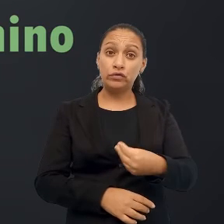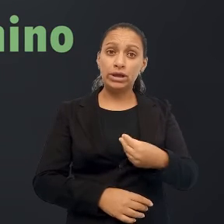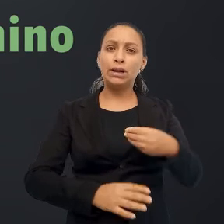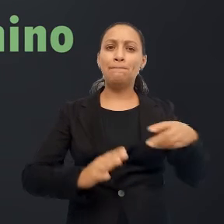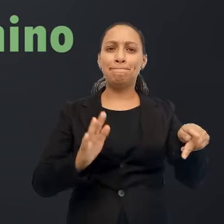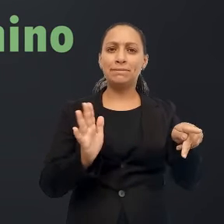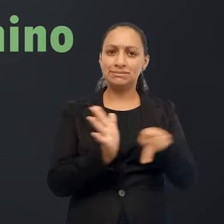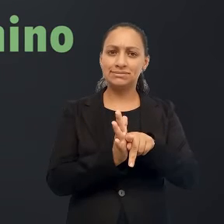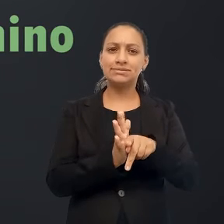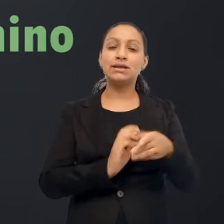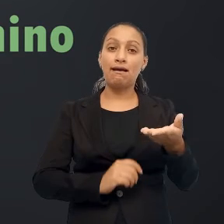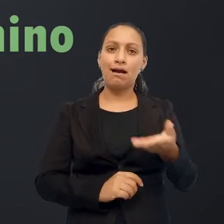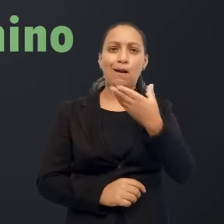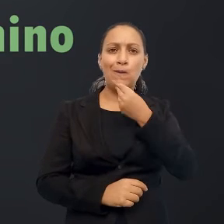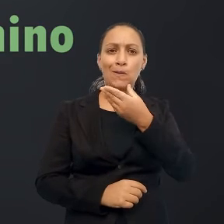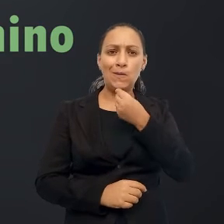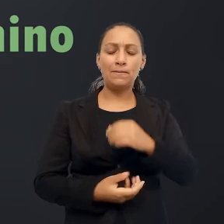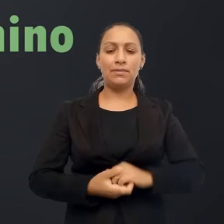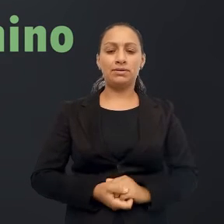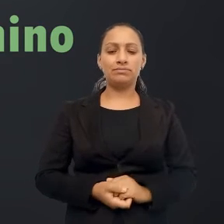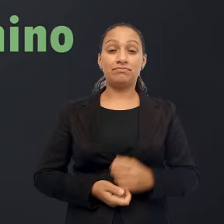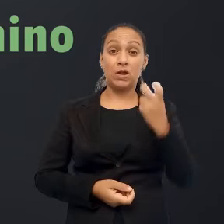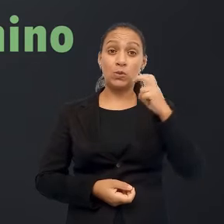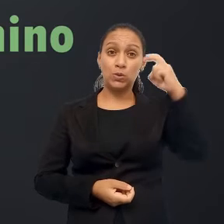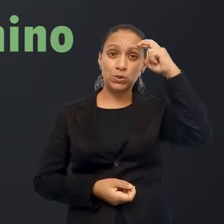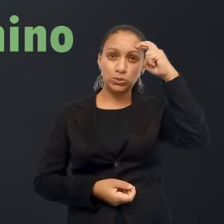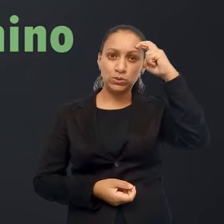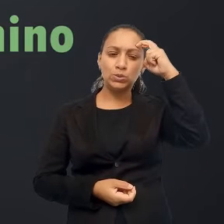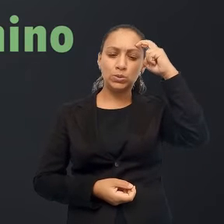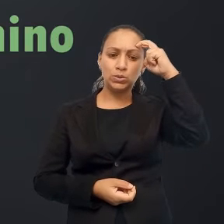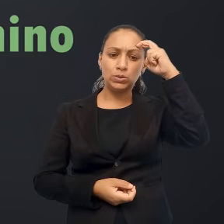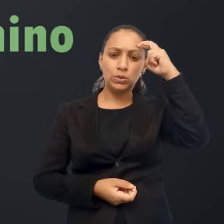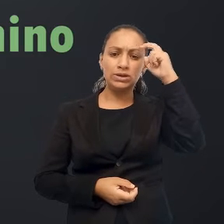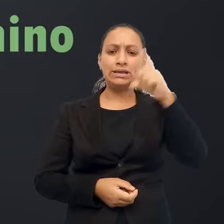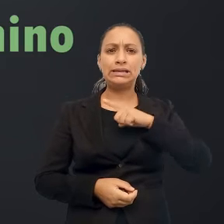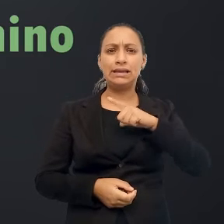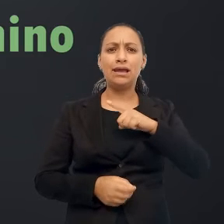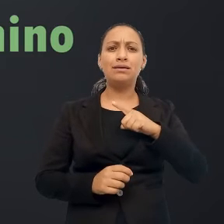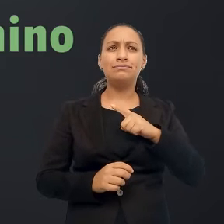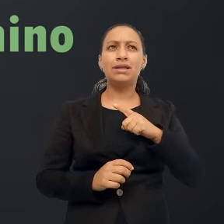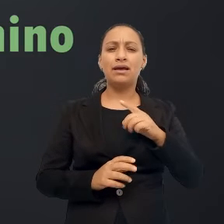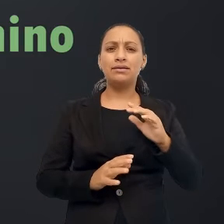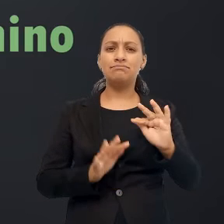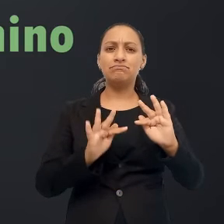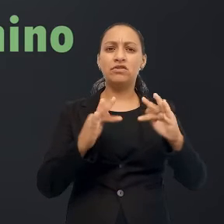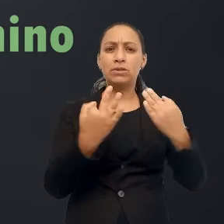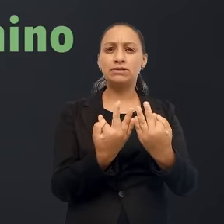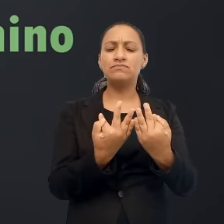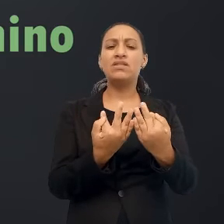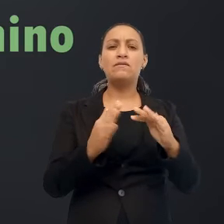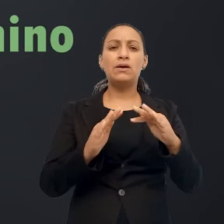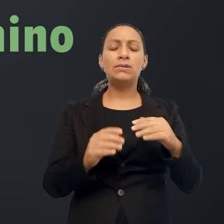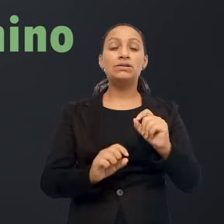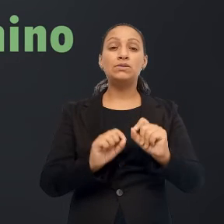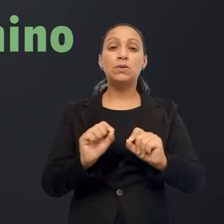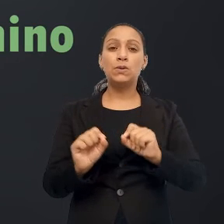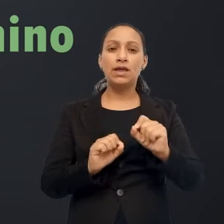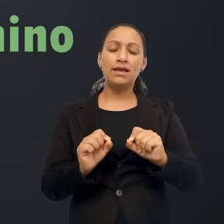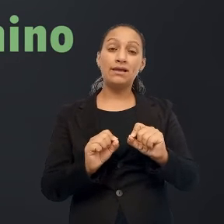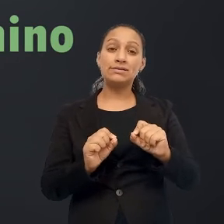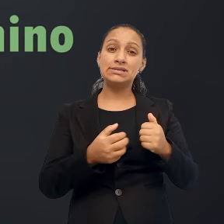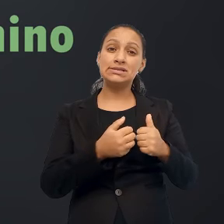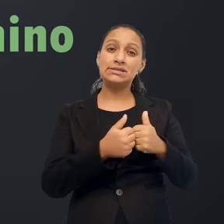né? Essa é a cultura que a gente tem aí em termos familiares, né? Então, famílias patriarcais seguem